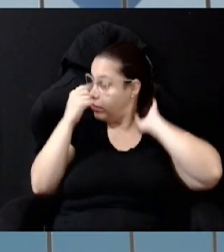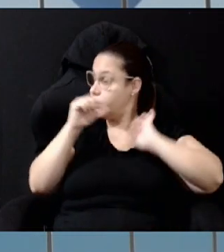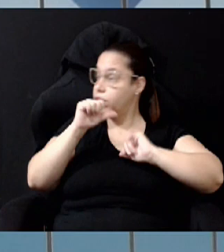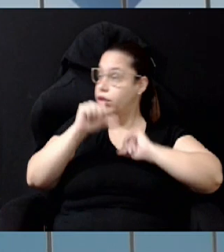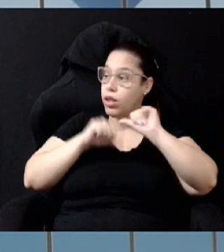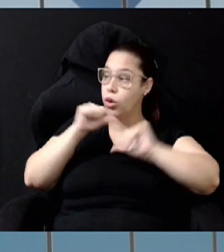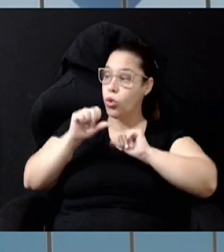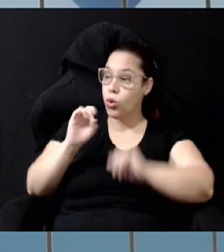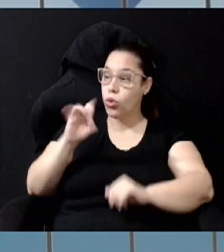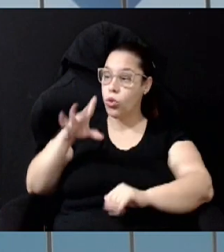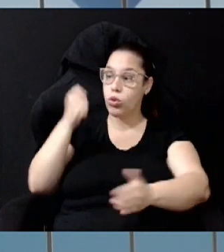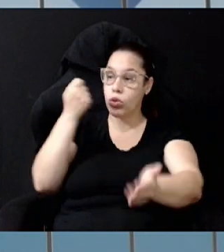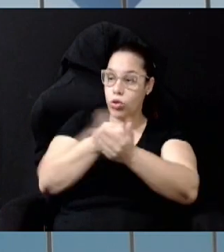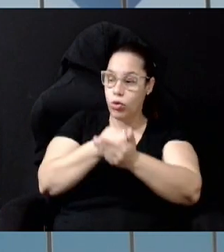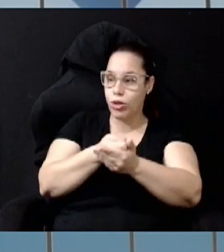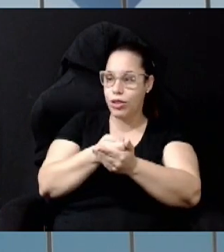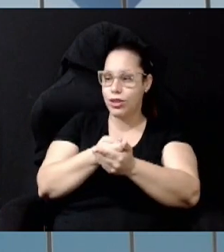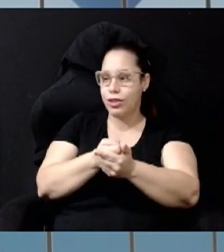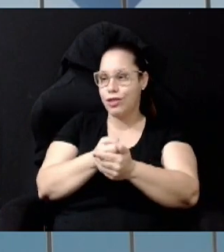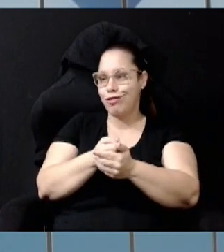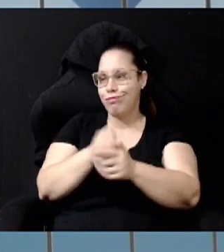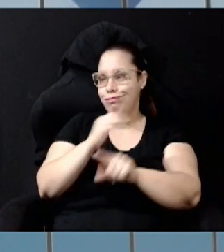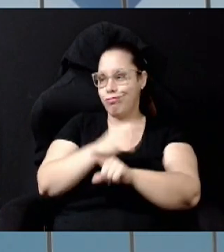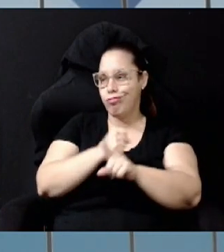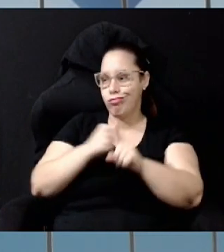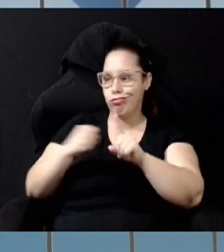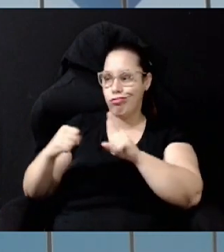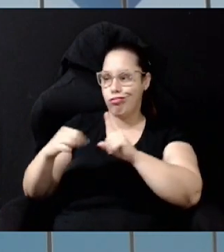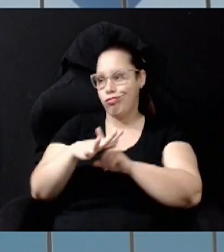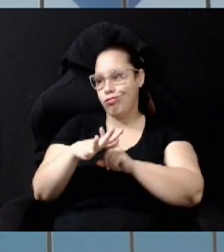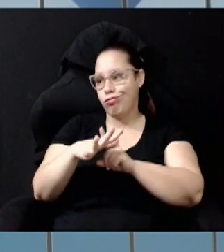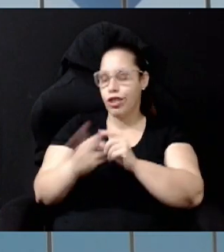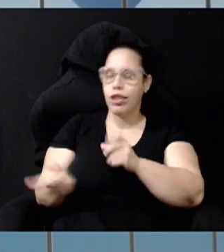cobrança social. Então, a gente volta,